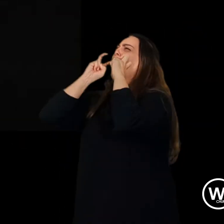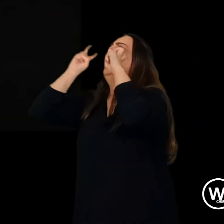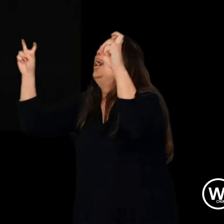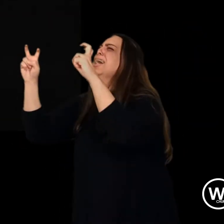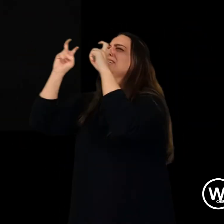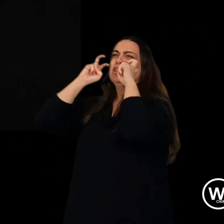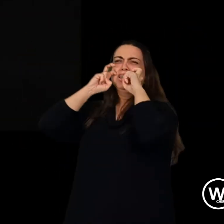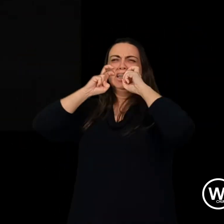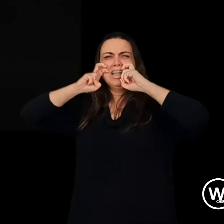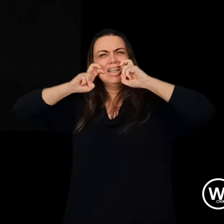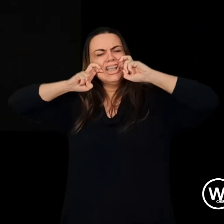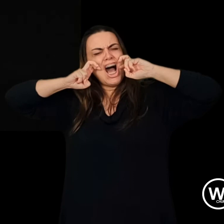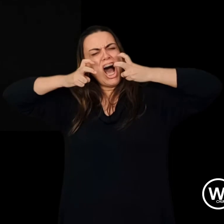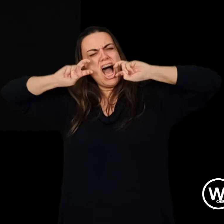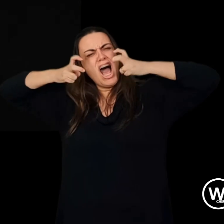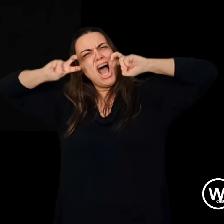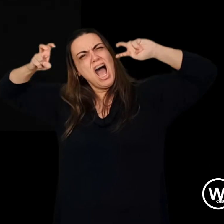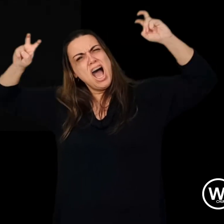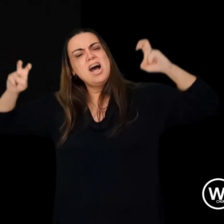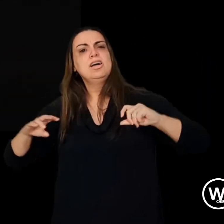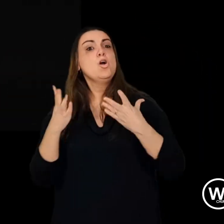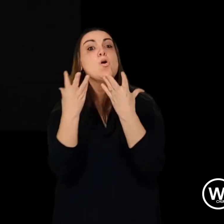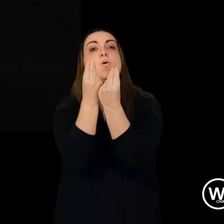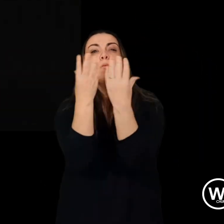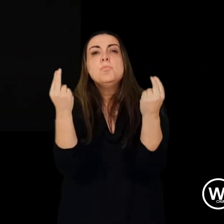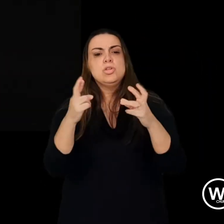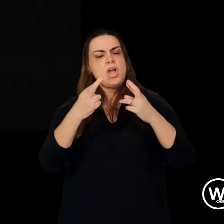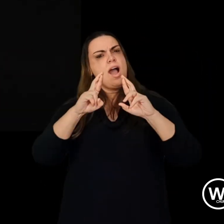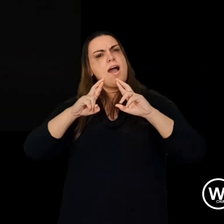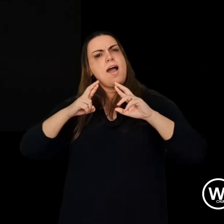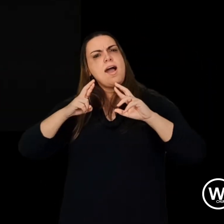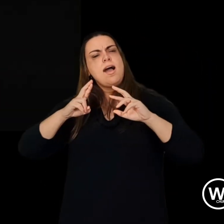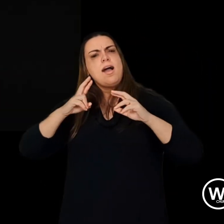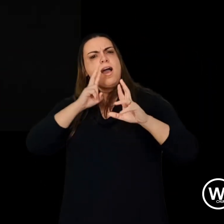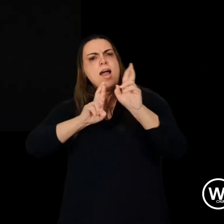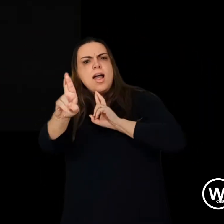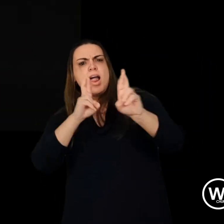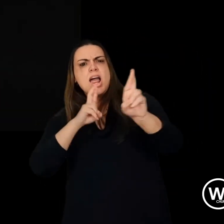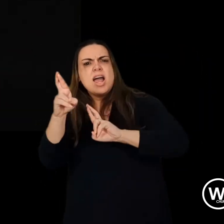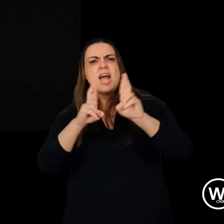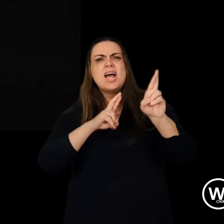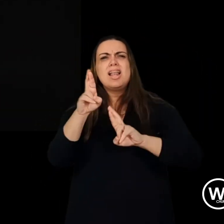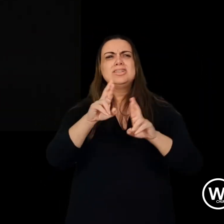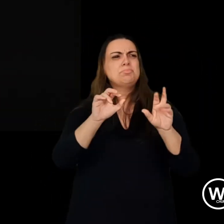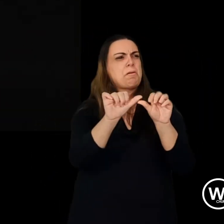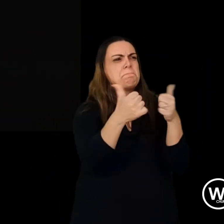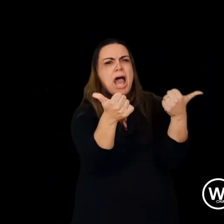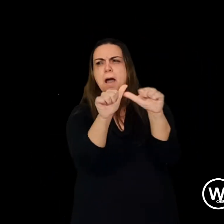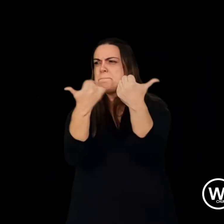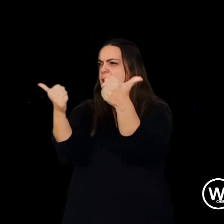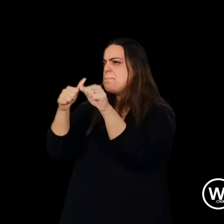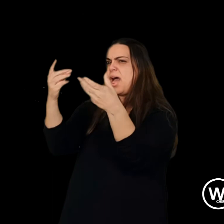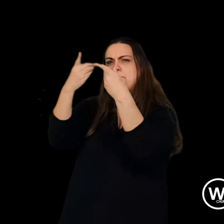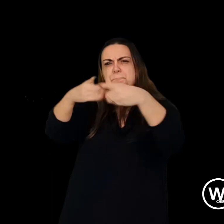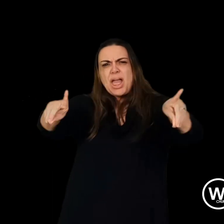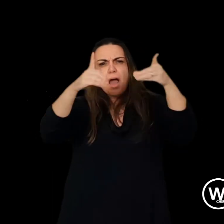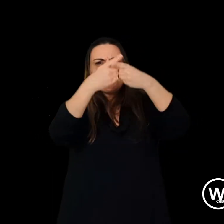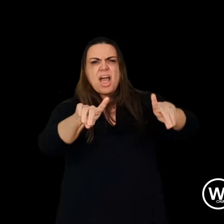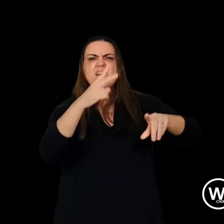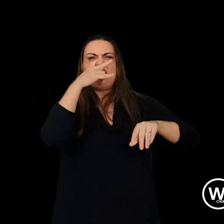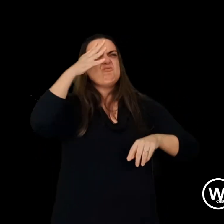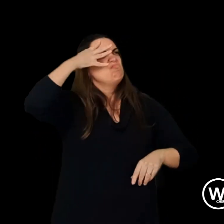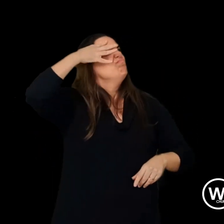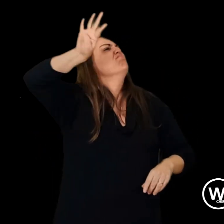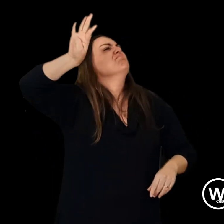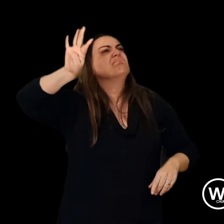por entendimento. Quantos relacionamentos estão se afundando e eles estão no seu canto, cada um no canto da